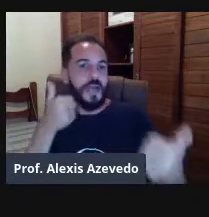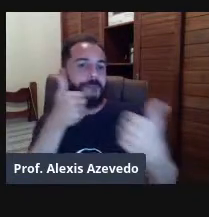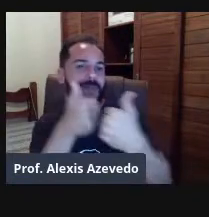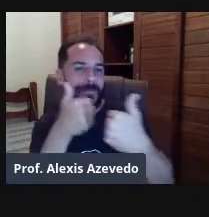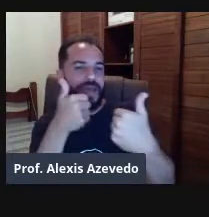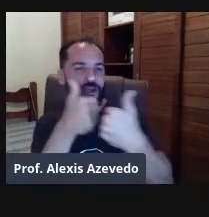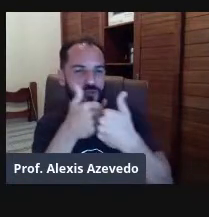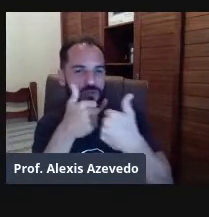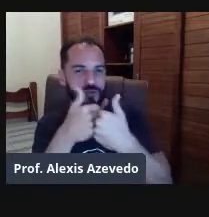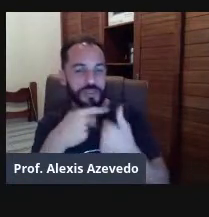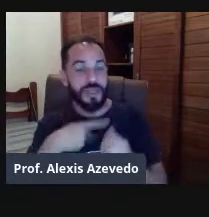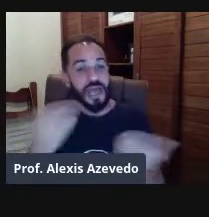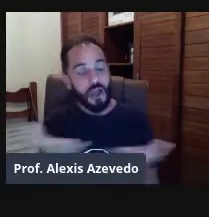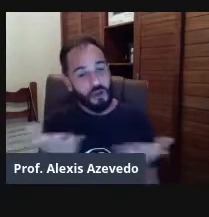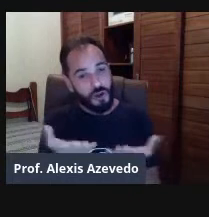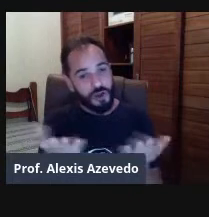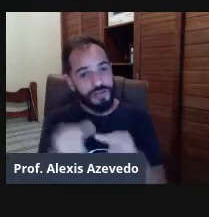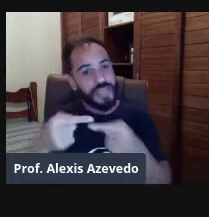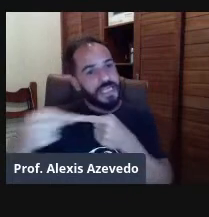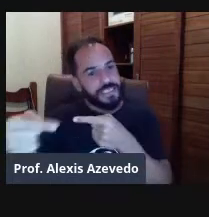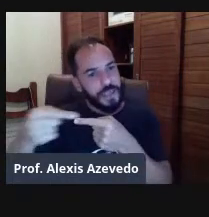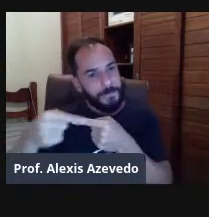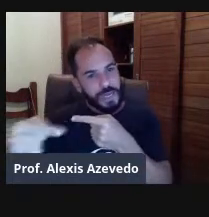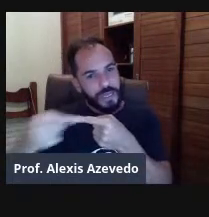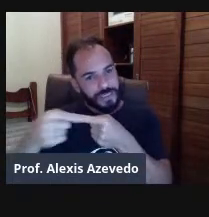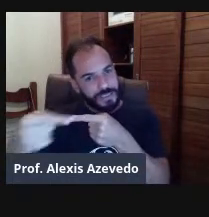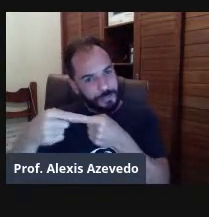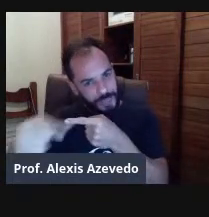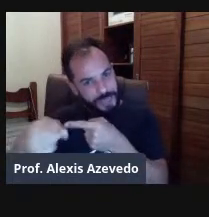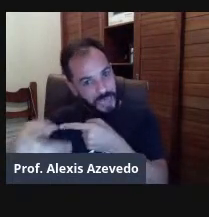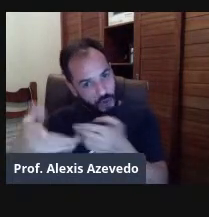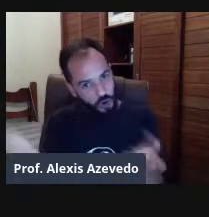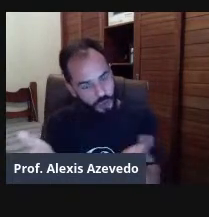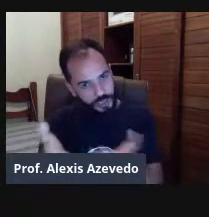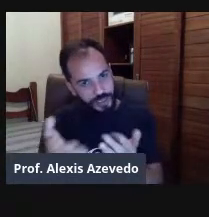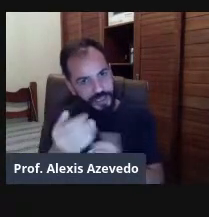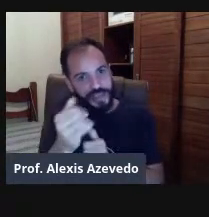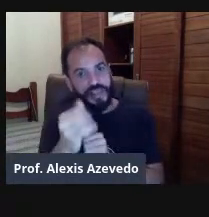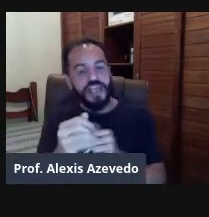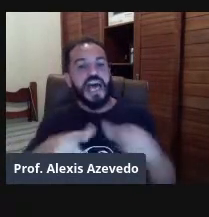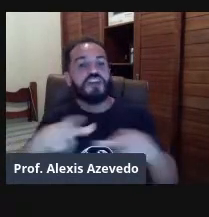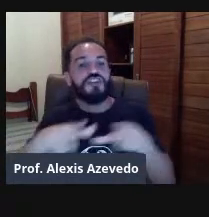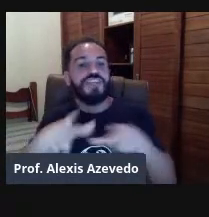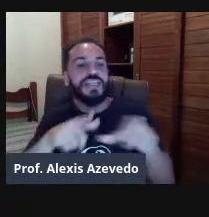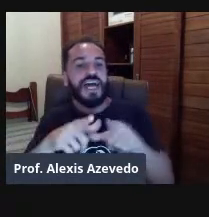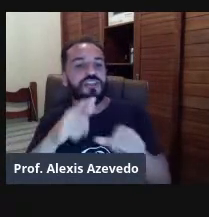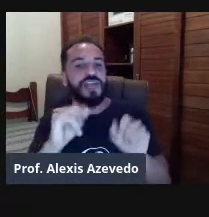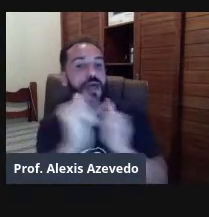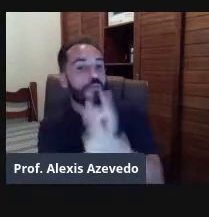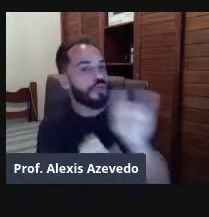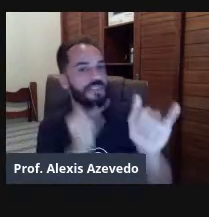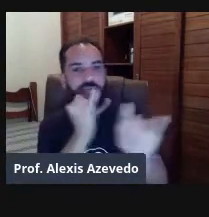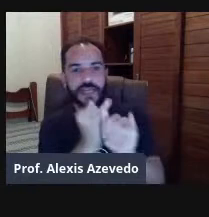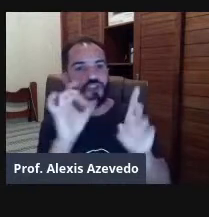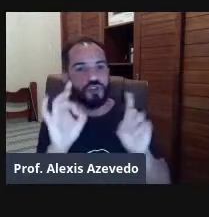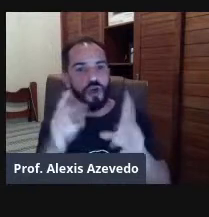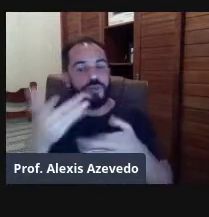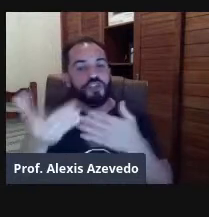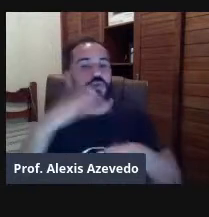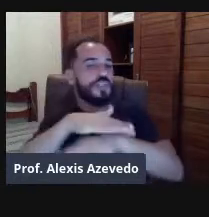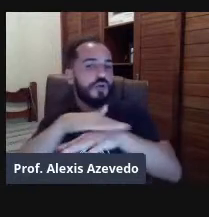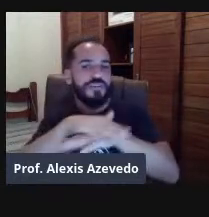E falar um pouquinho dessa semana, que vai ser de atividades assíncronas, para a gente poder se integrar um pouquinho de tudo isso que está